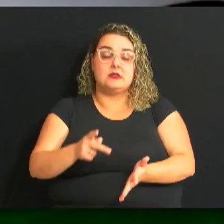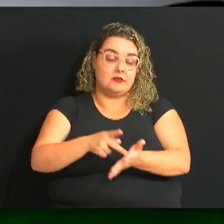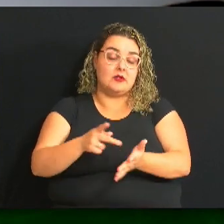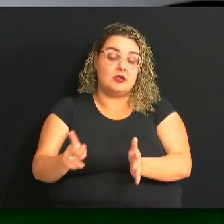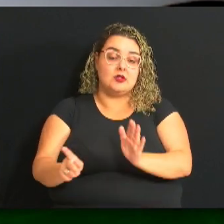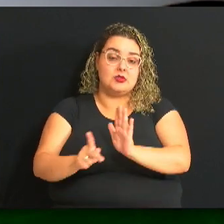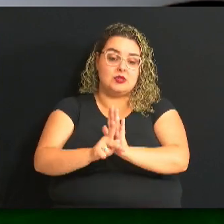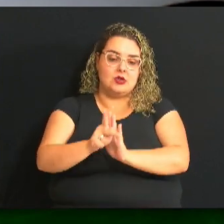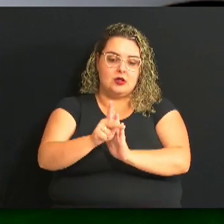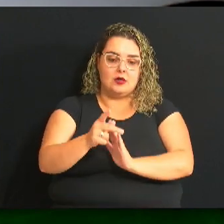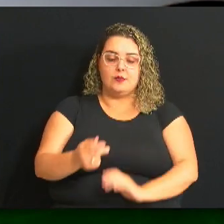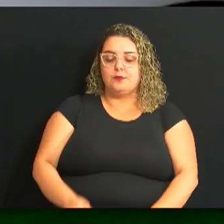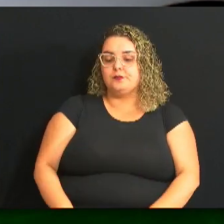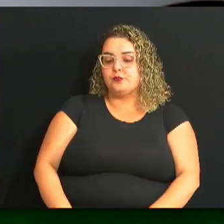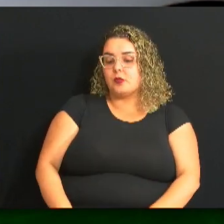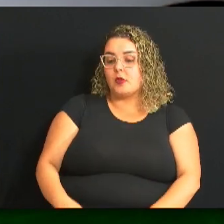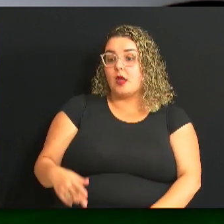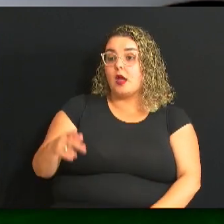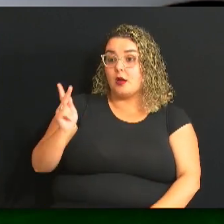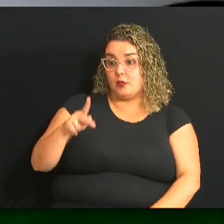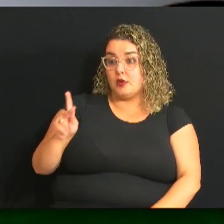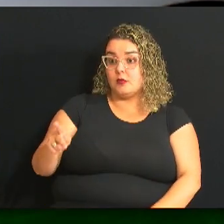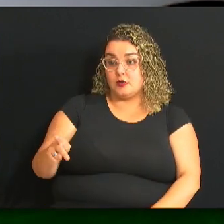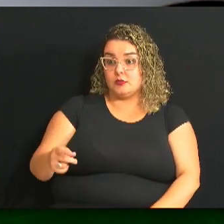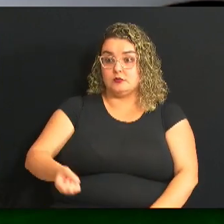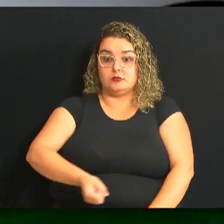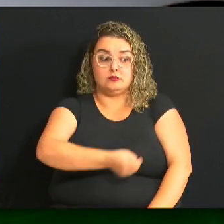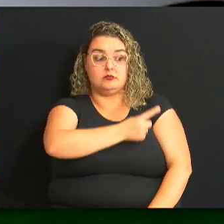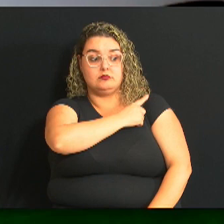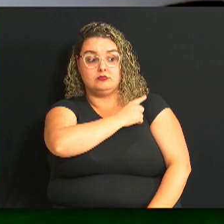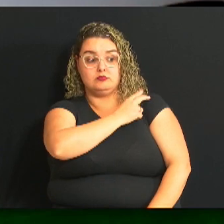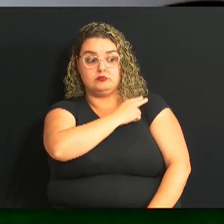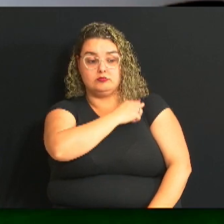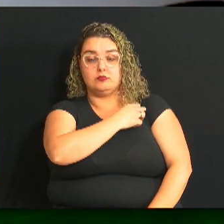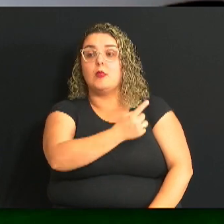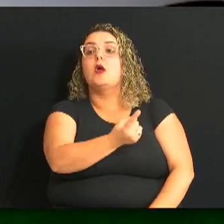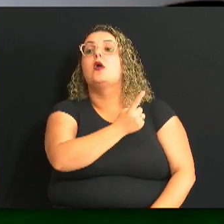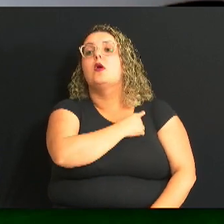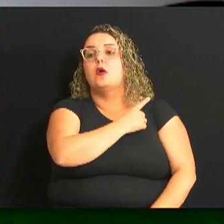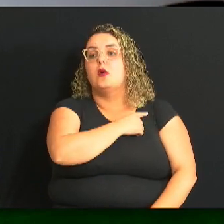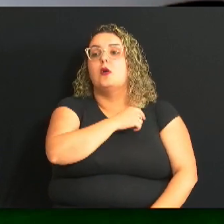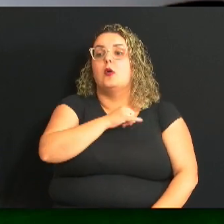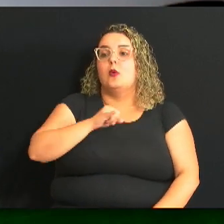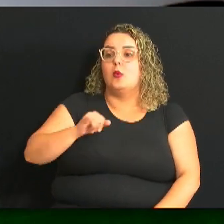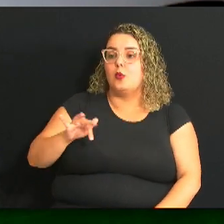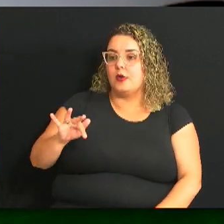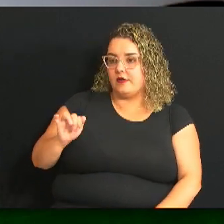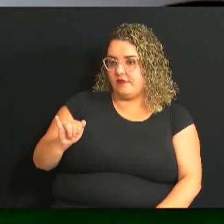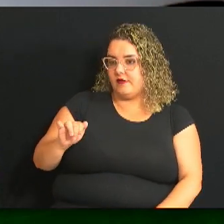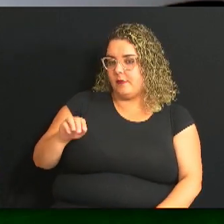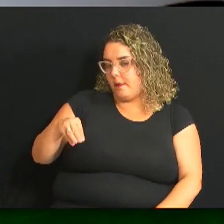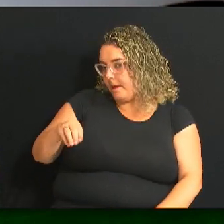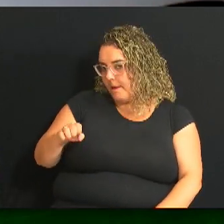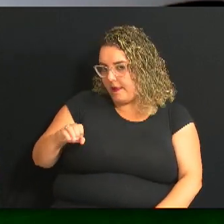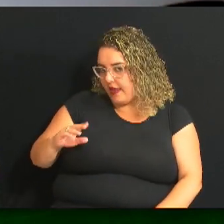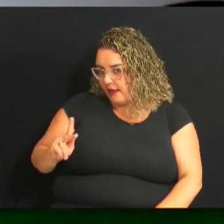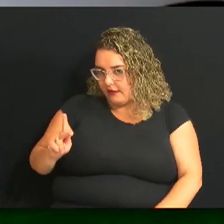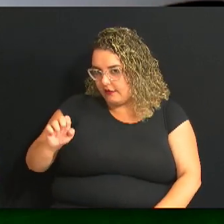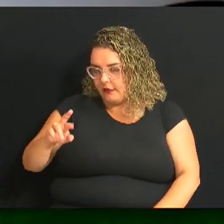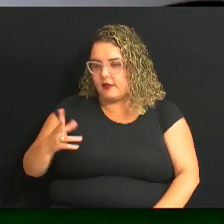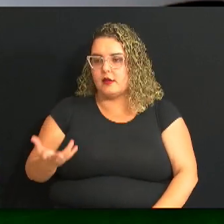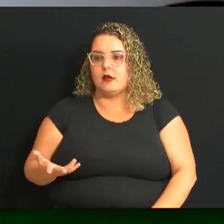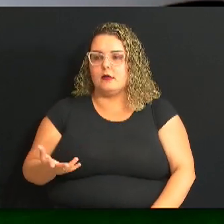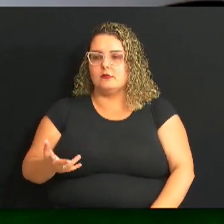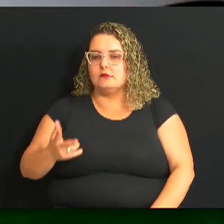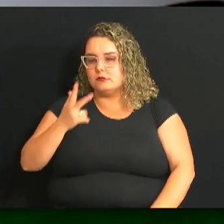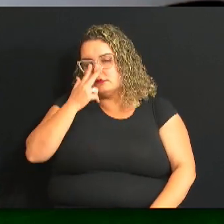no primeiro ano do ensino médio, a gente foi no projeto, que era o IFMaker, que era mais uma coisa de robótica, assim. E daí